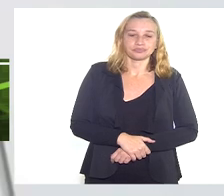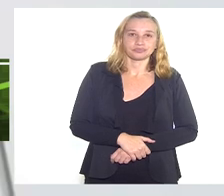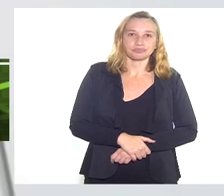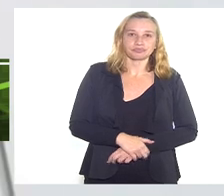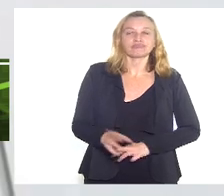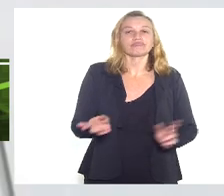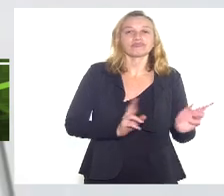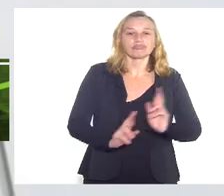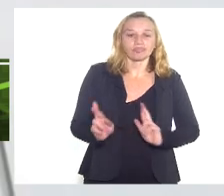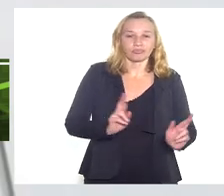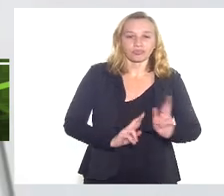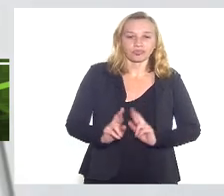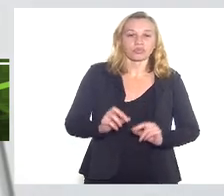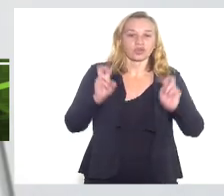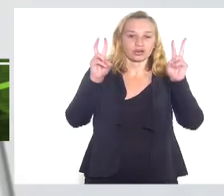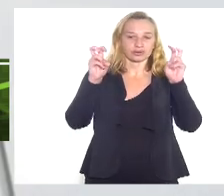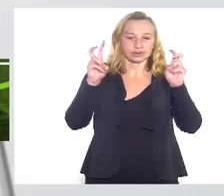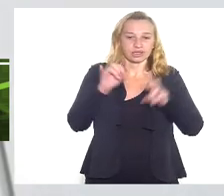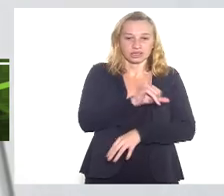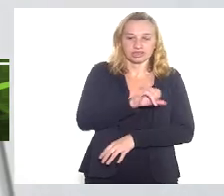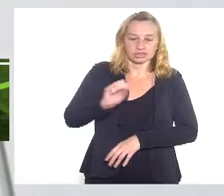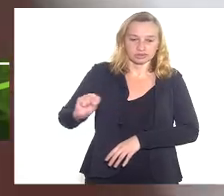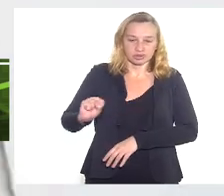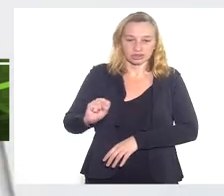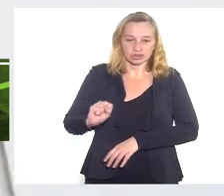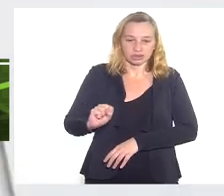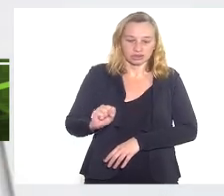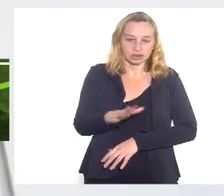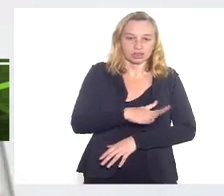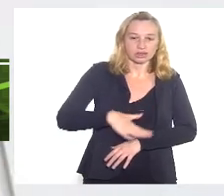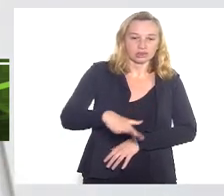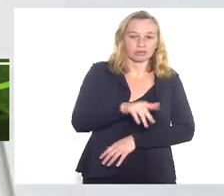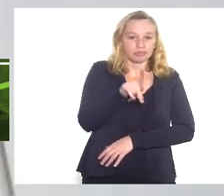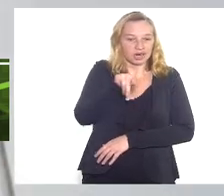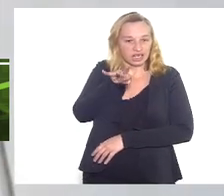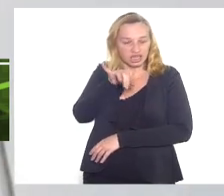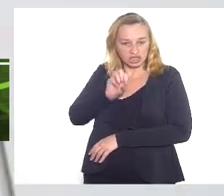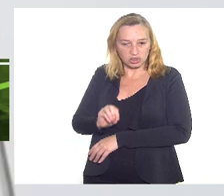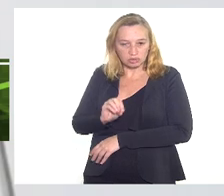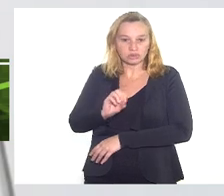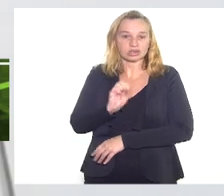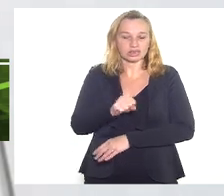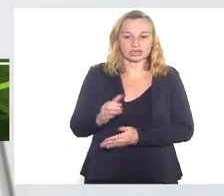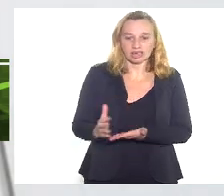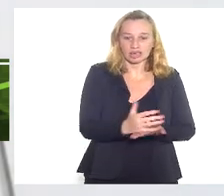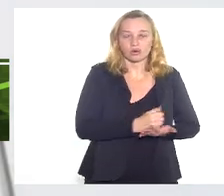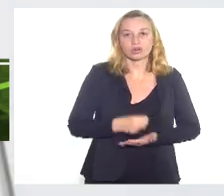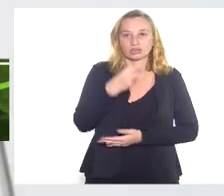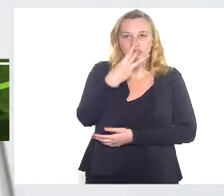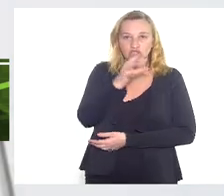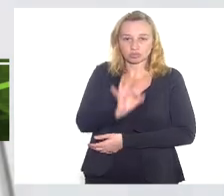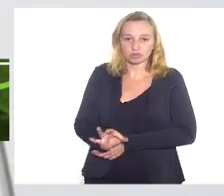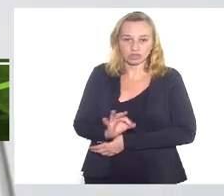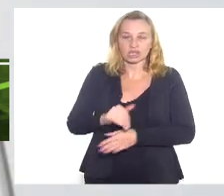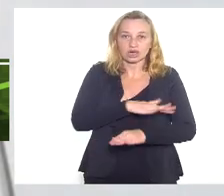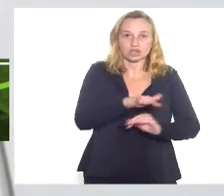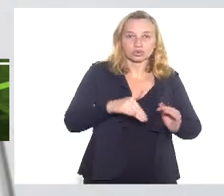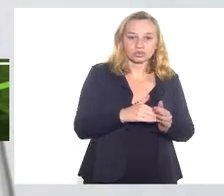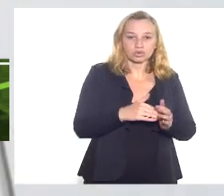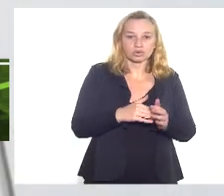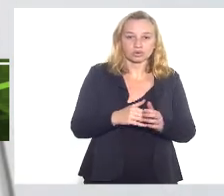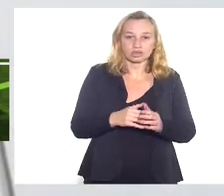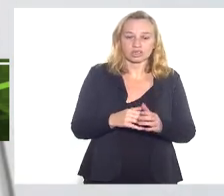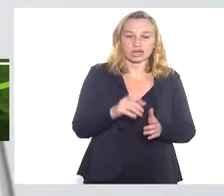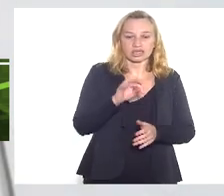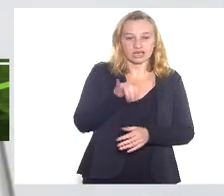Em relação à questão do ICMS para o campo de peregrino, nós recolhemos, sim, 3% em todas as